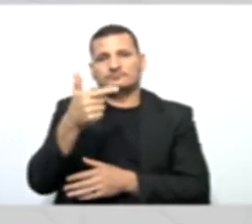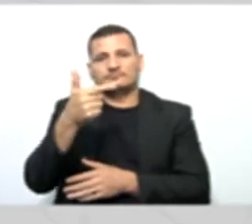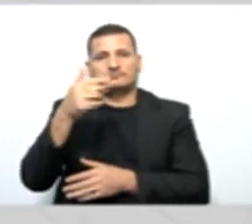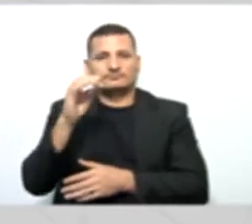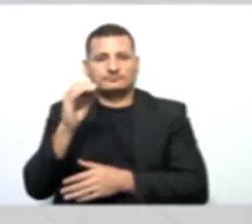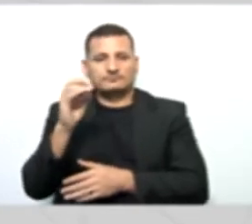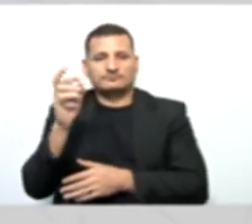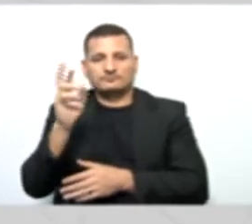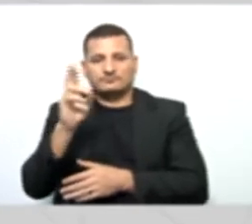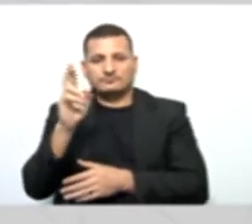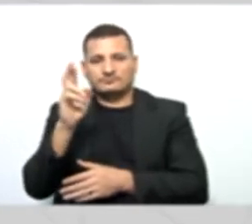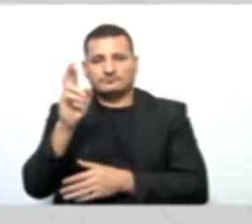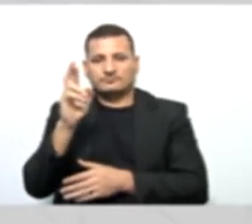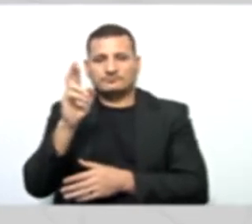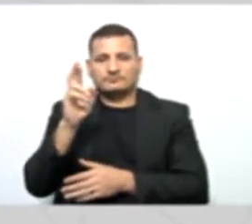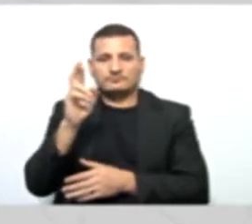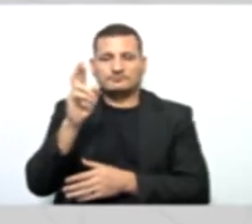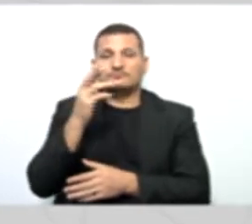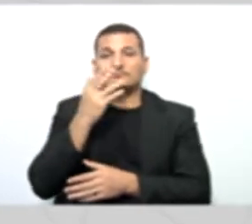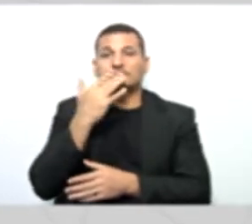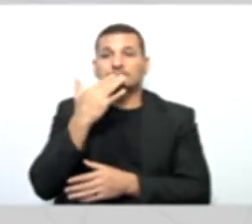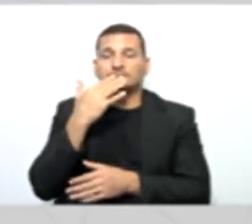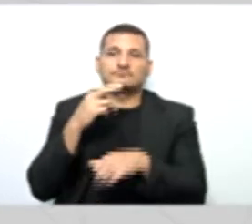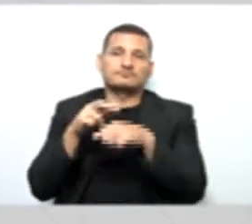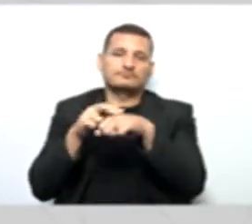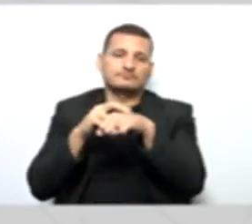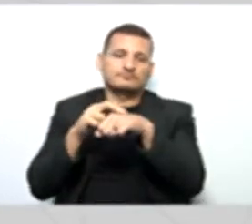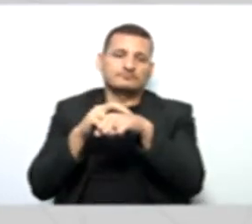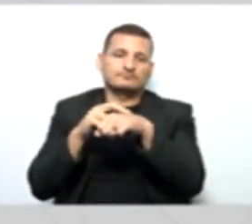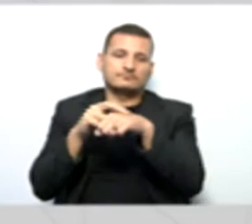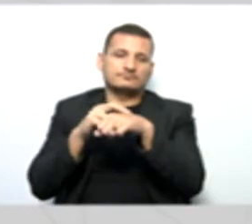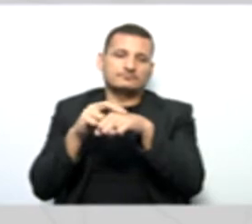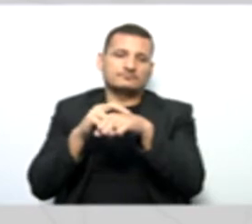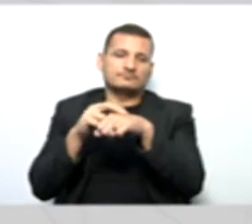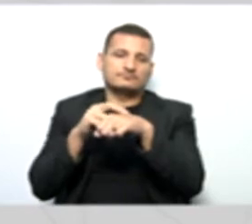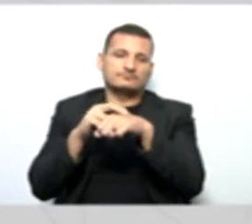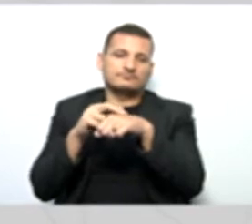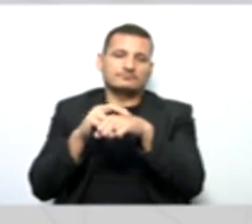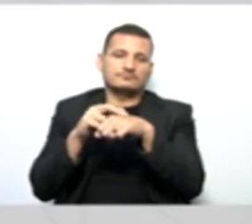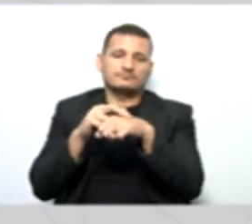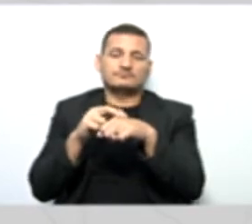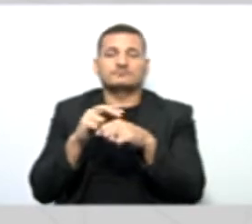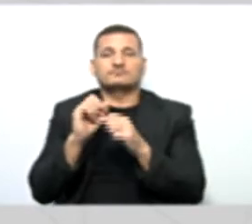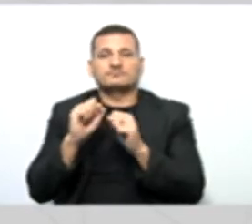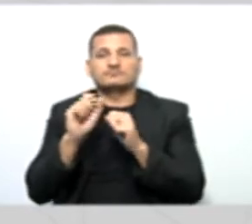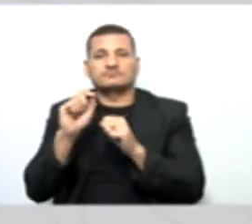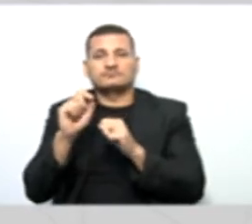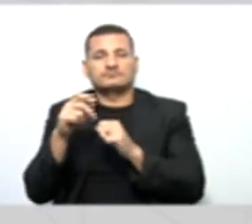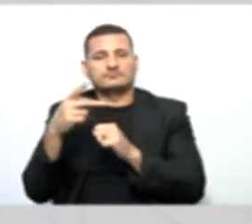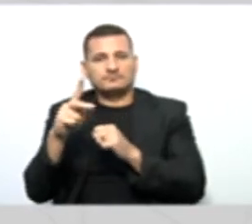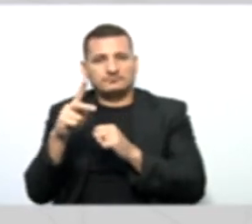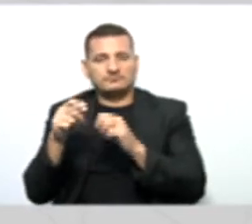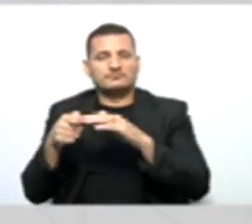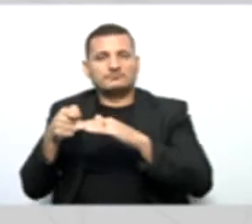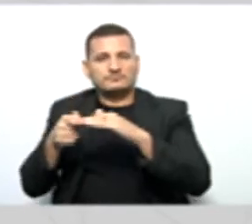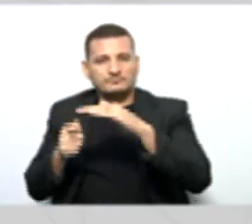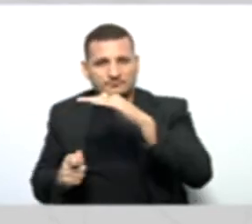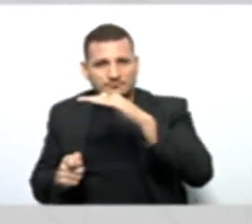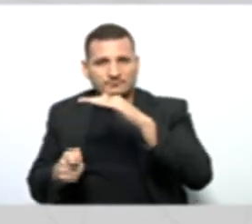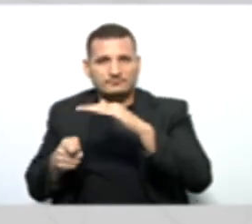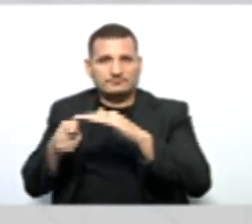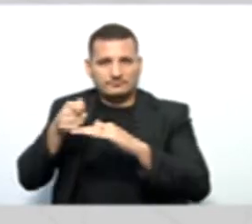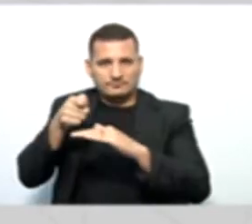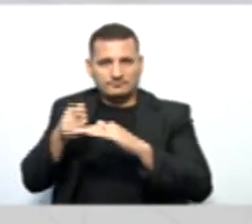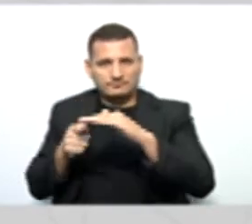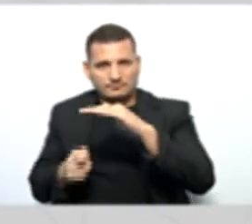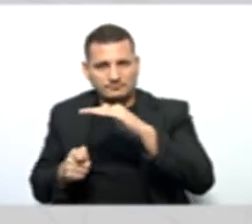R$120 e uma cor verde. E nós poderíamos regular sua altura